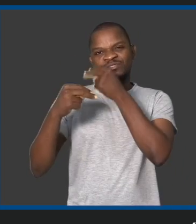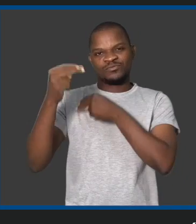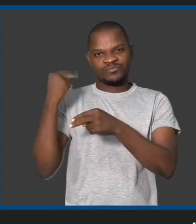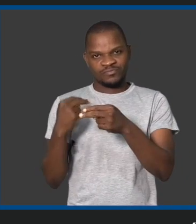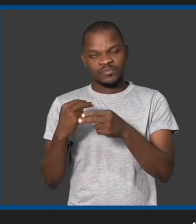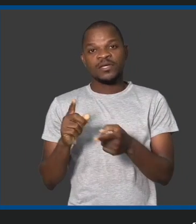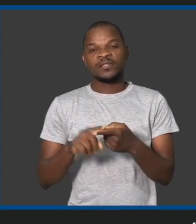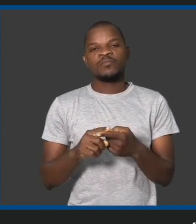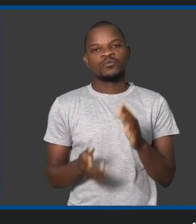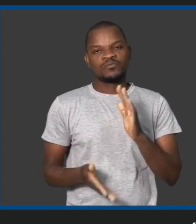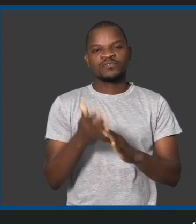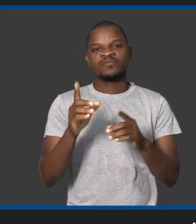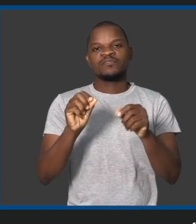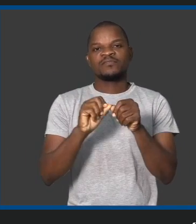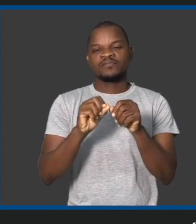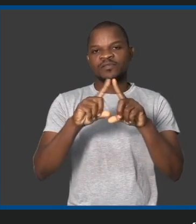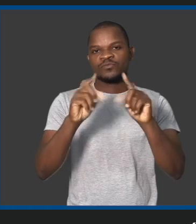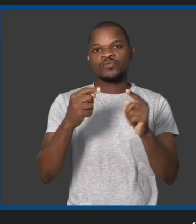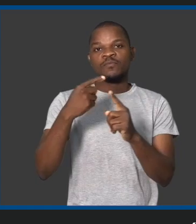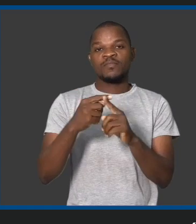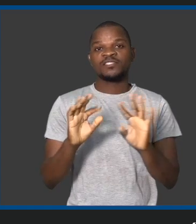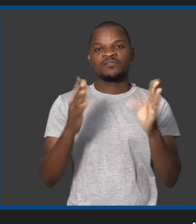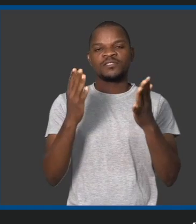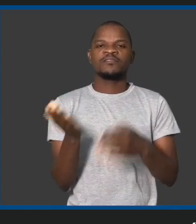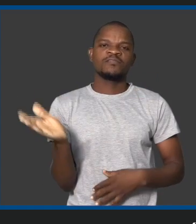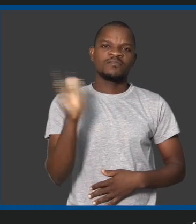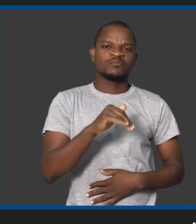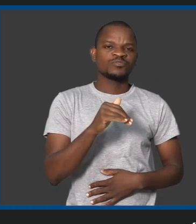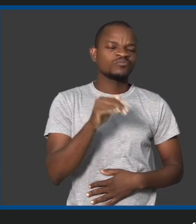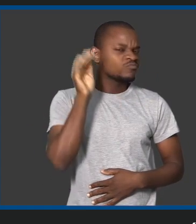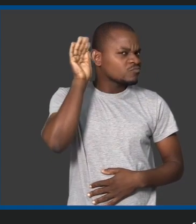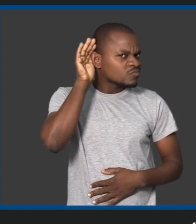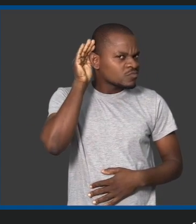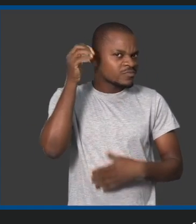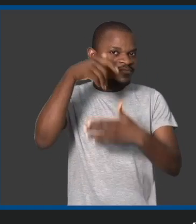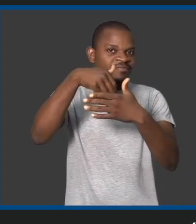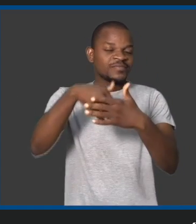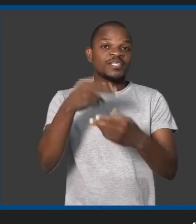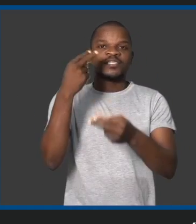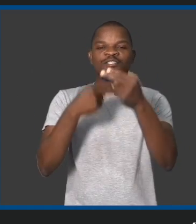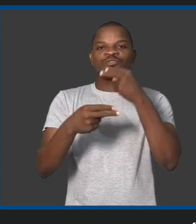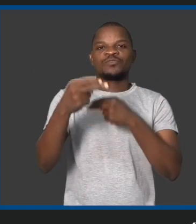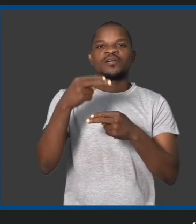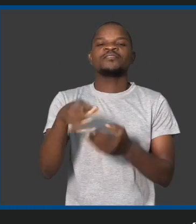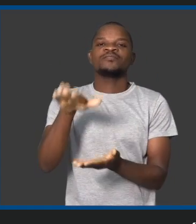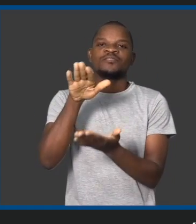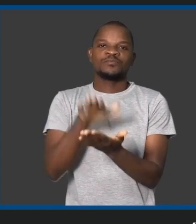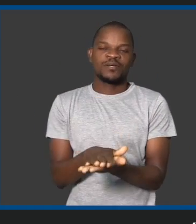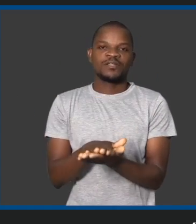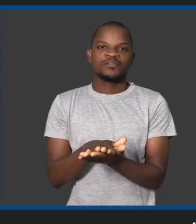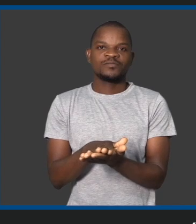então vamos conhecer um pouco mais daquilo que é o historial deste